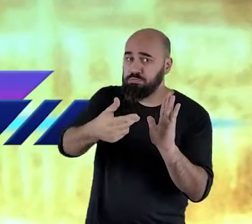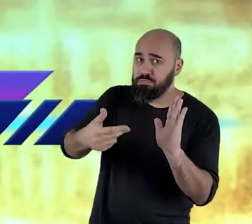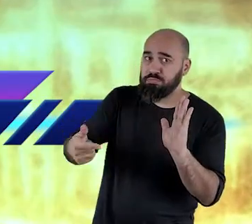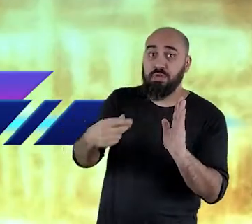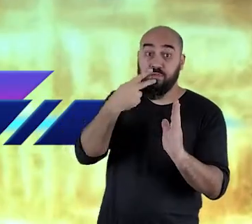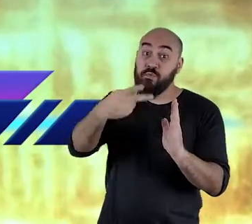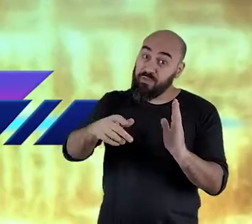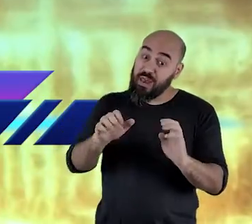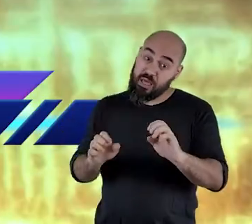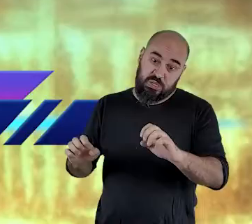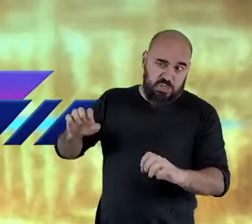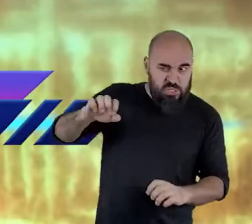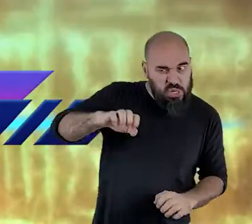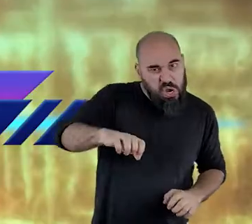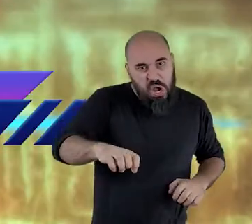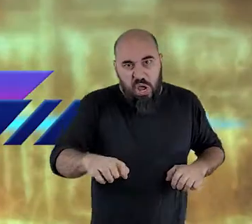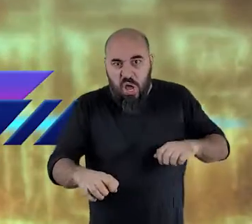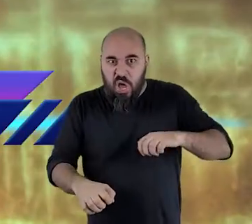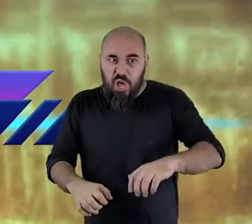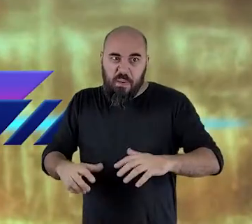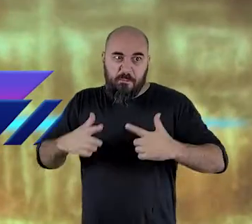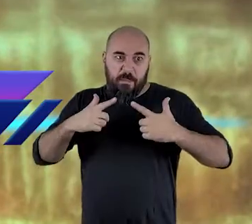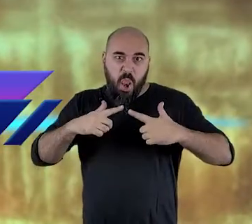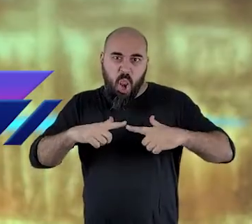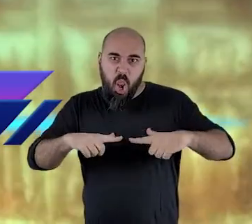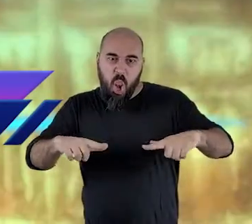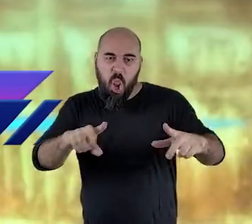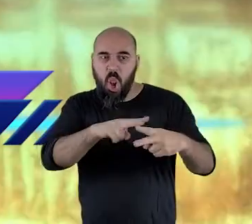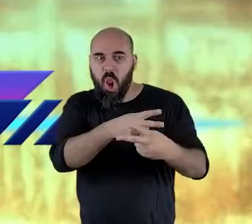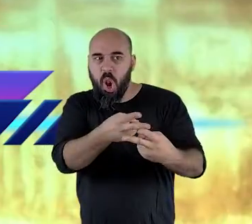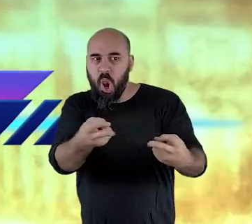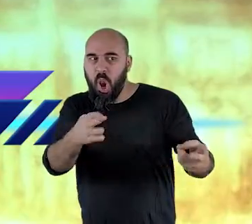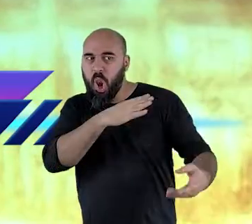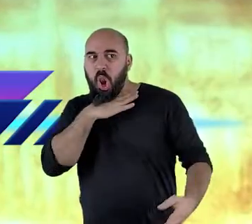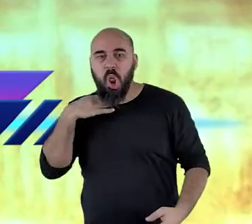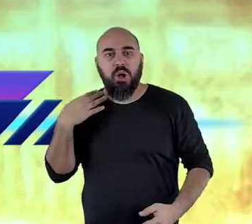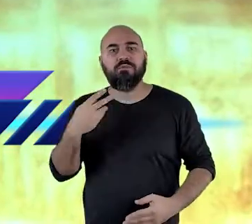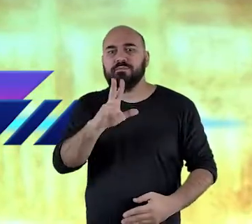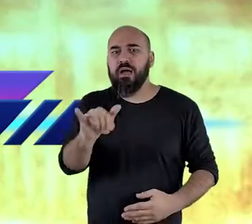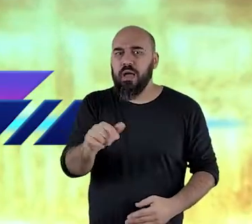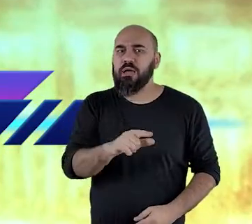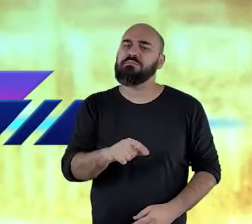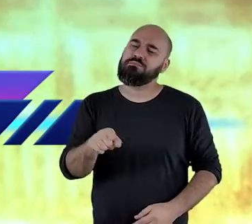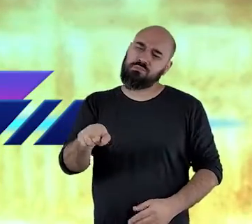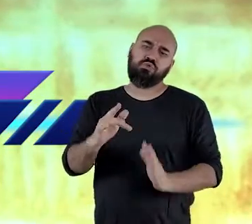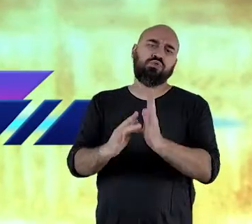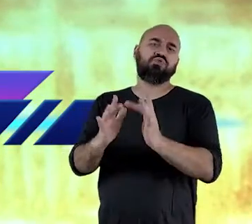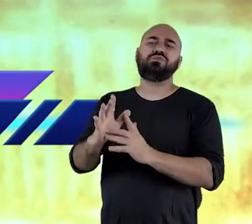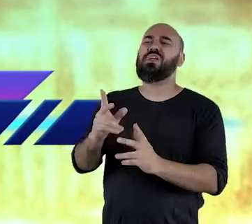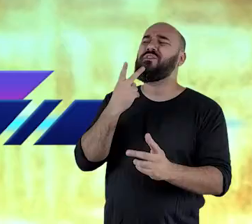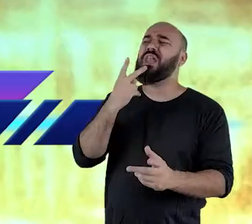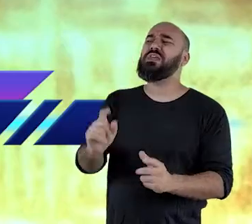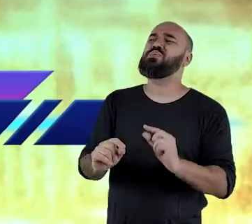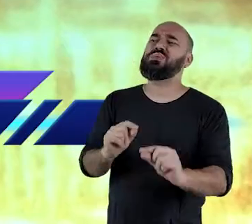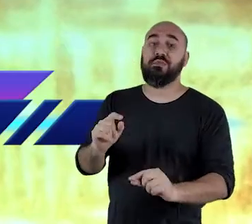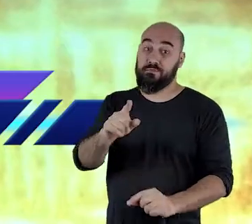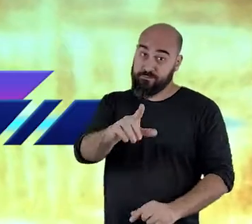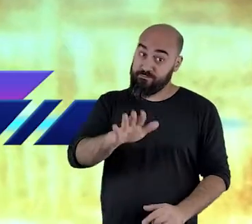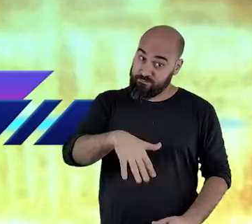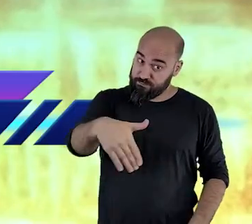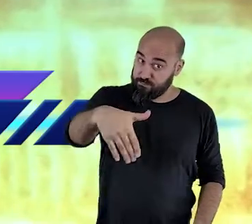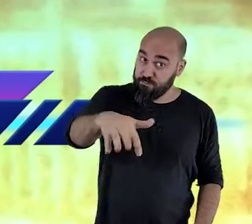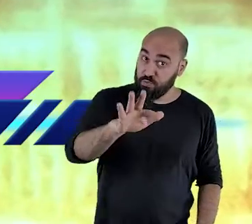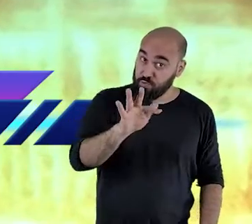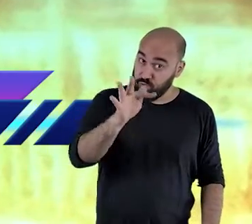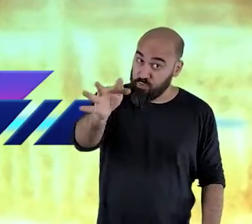abominável da desolação. Nós vamos compreender o que é exatamente isso que Jesus está chamando a atenção. Mas por